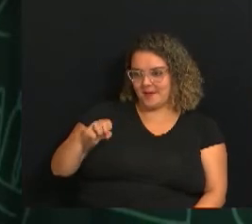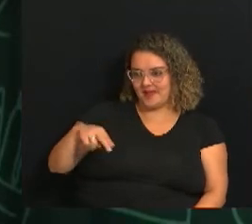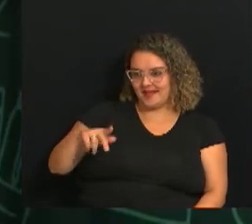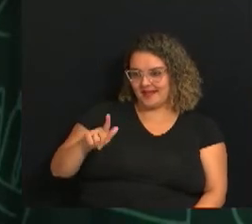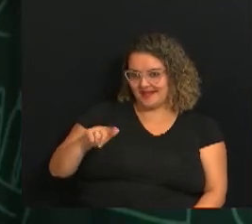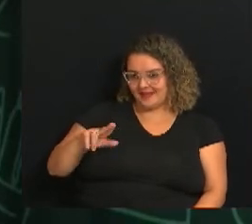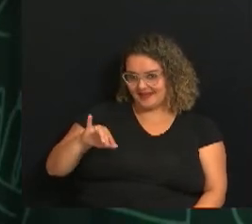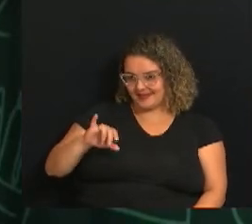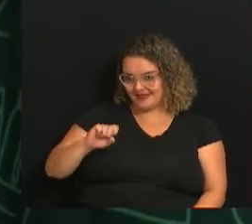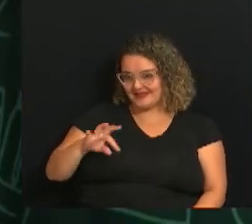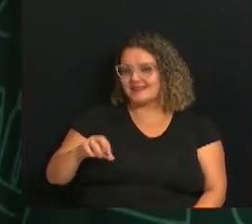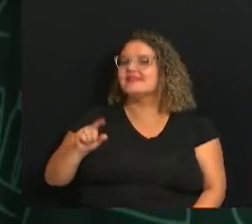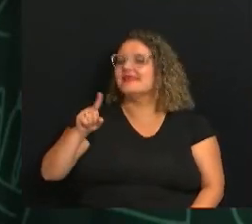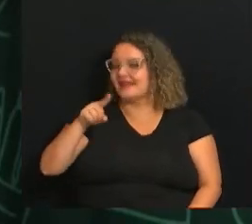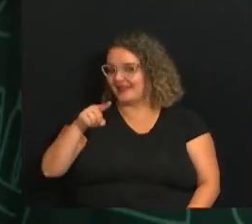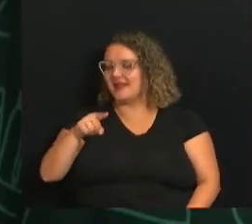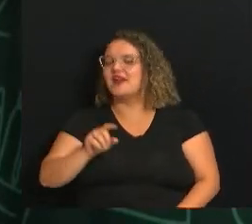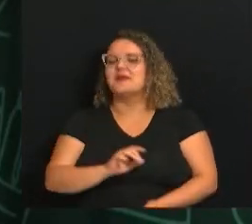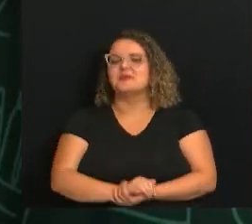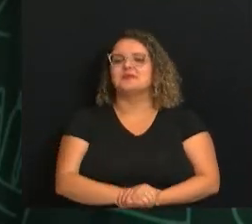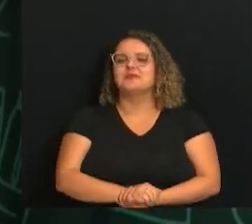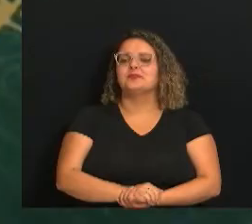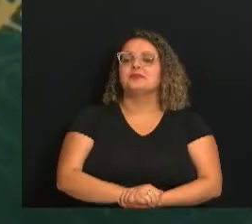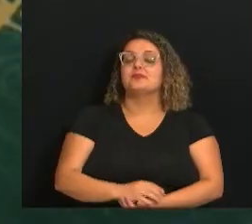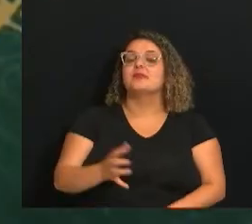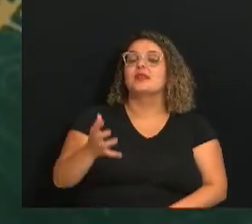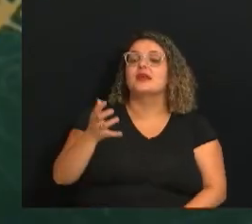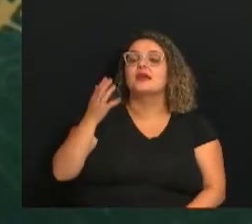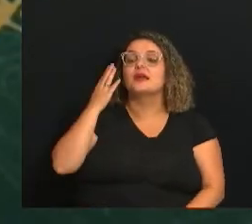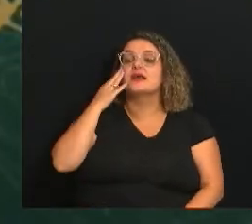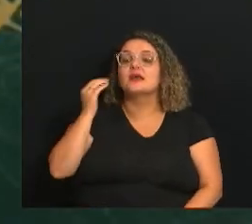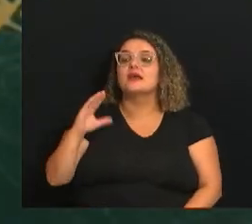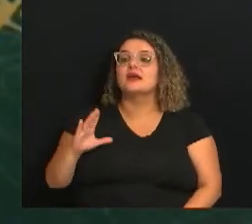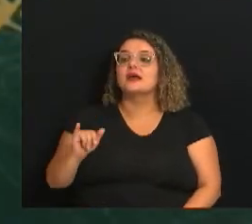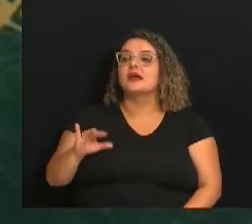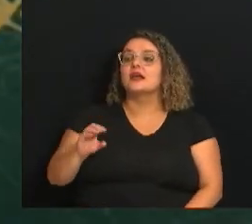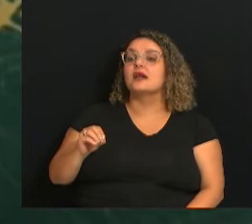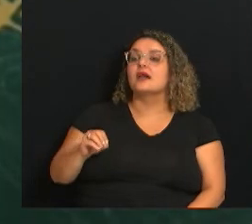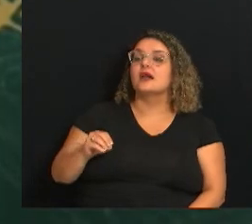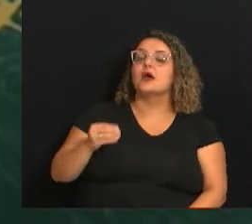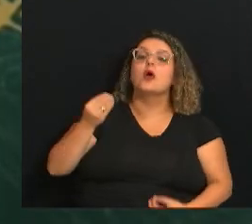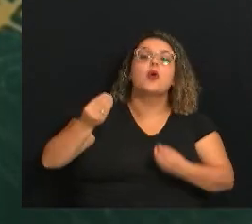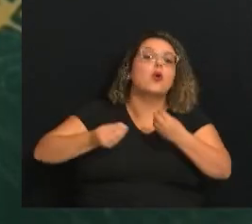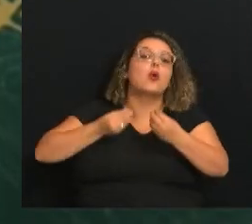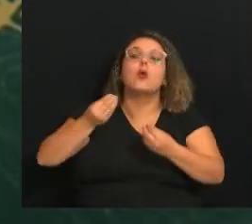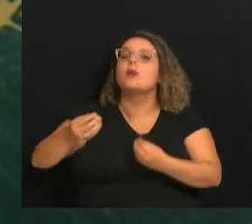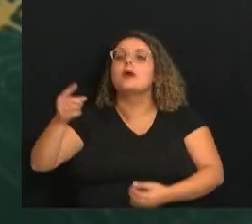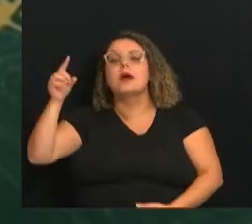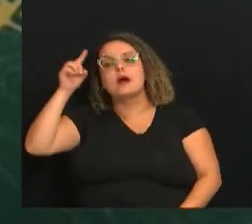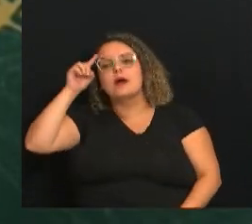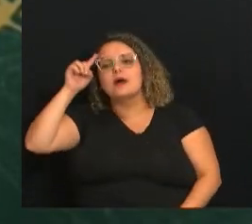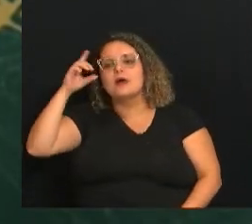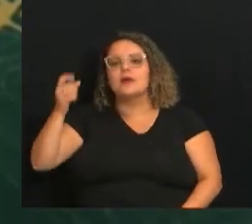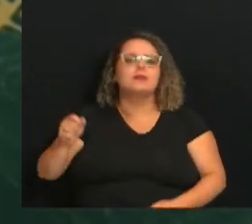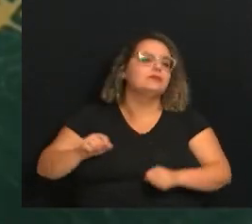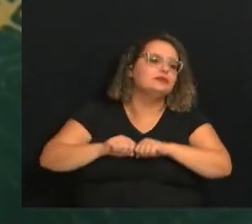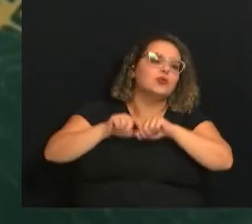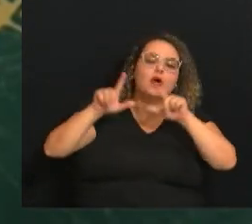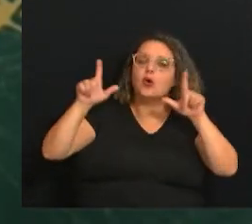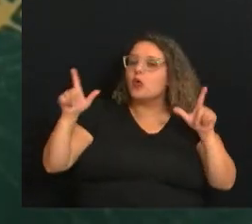Isso. Bom, eu queria saber de você, ô Caio, como que é a sua rotina, cara? Quando você